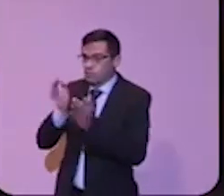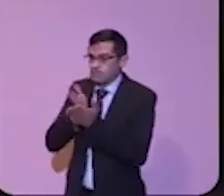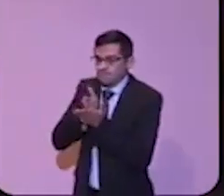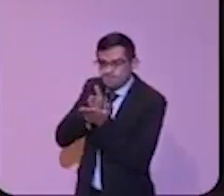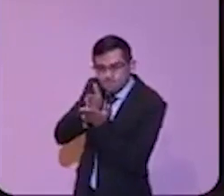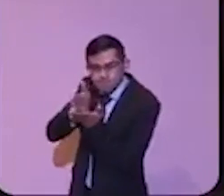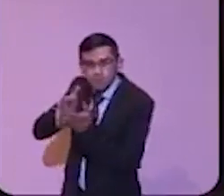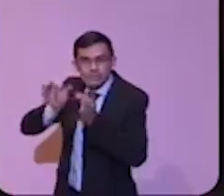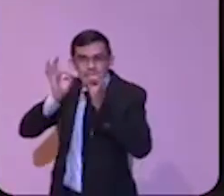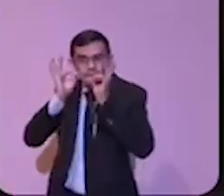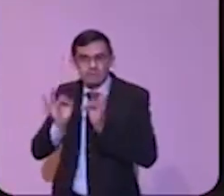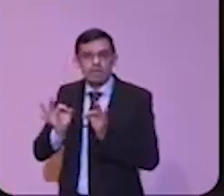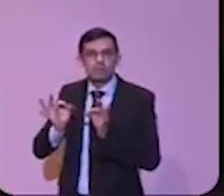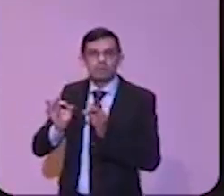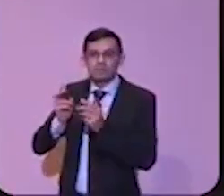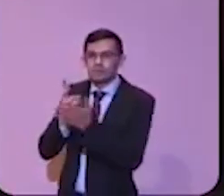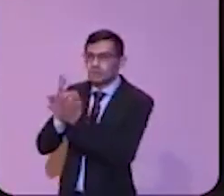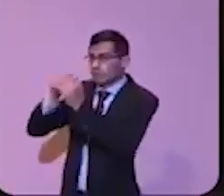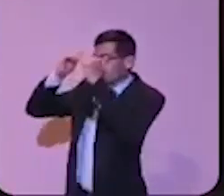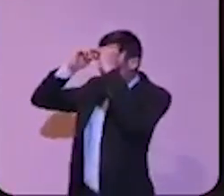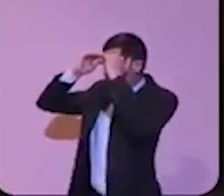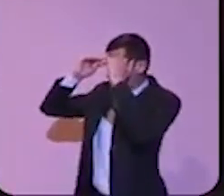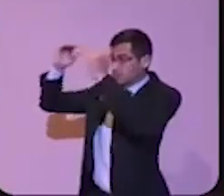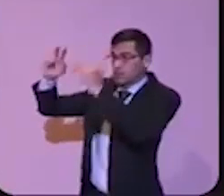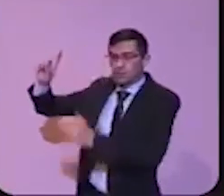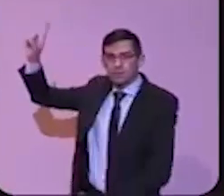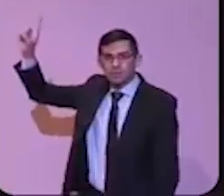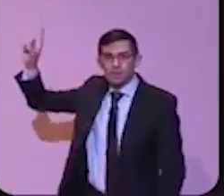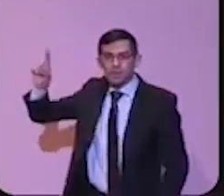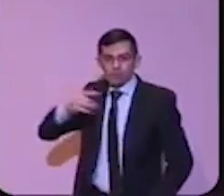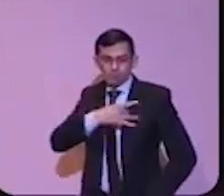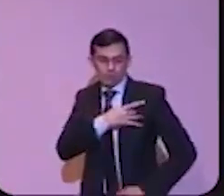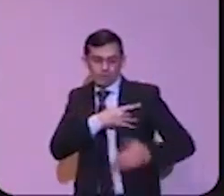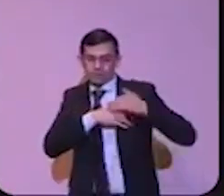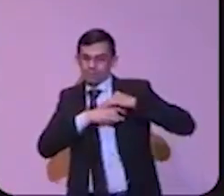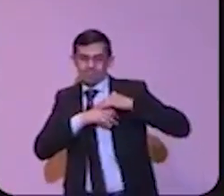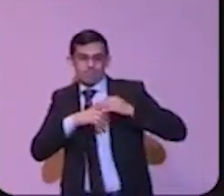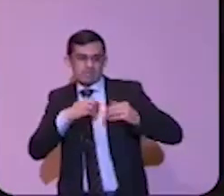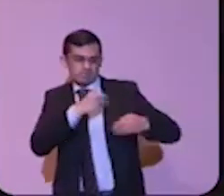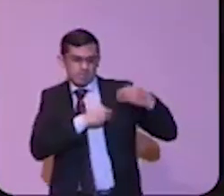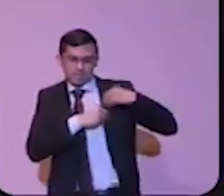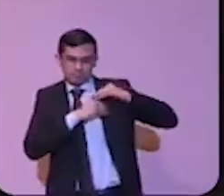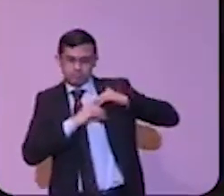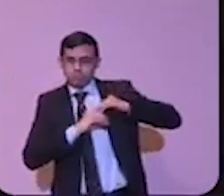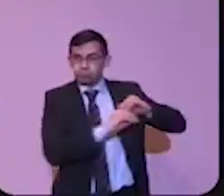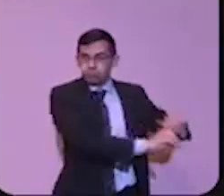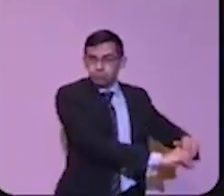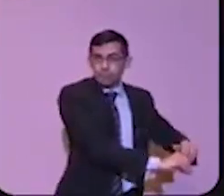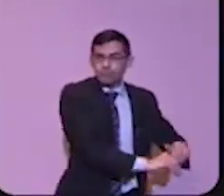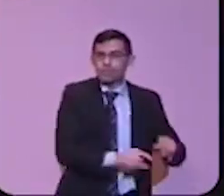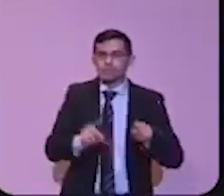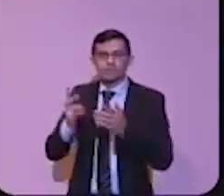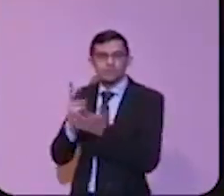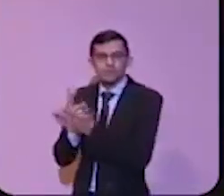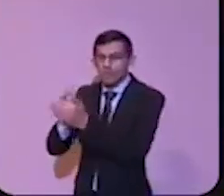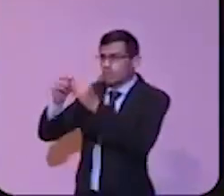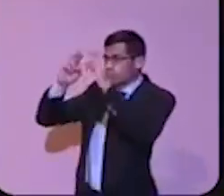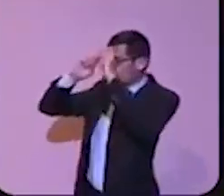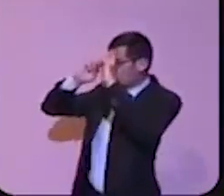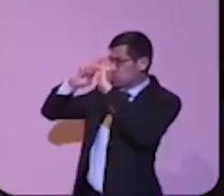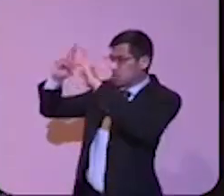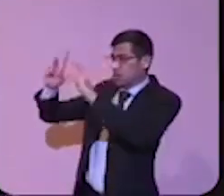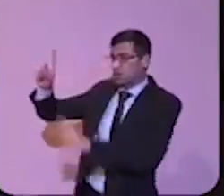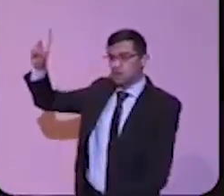a temer o Senhor e abandonar o pecado. Temer o Senhor e abandonar o pecado.